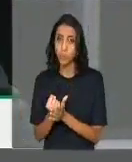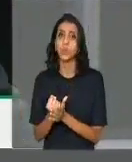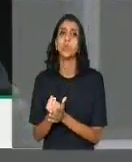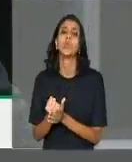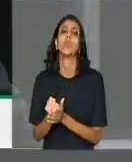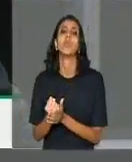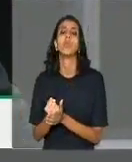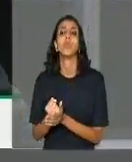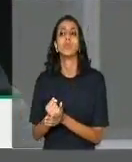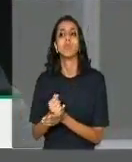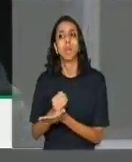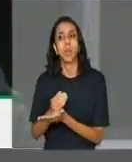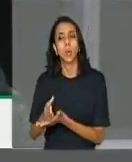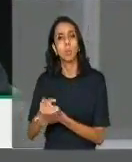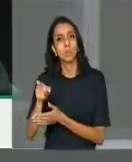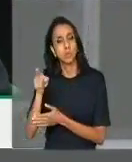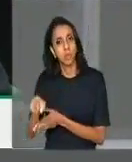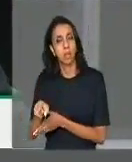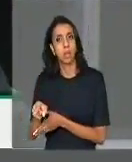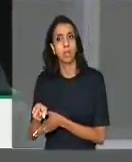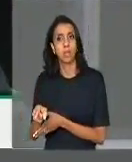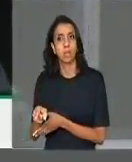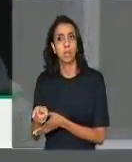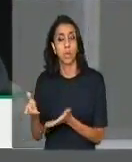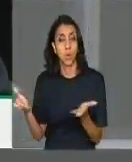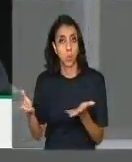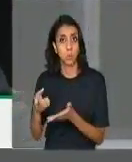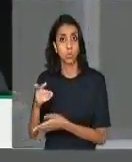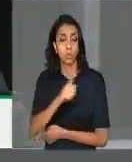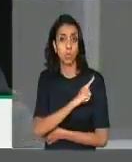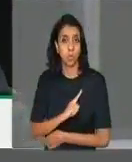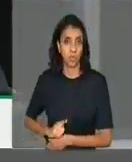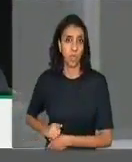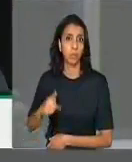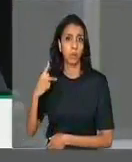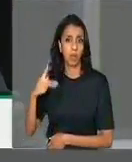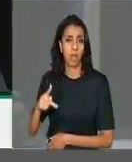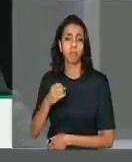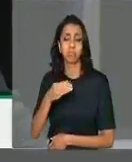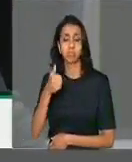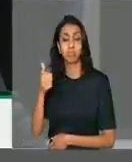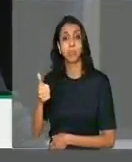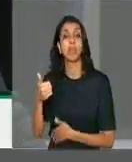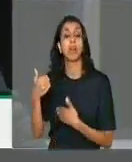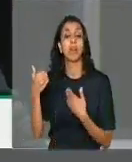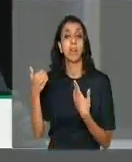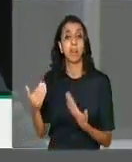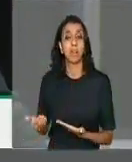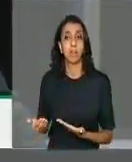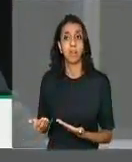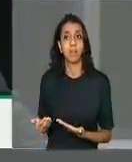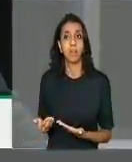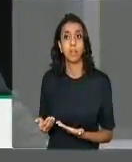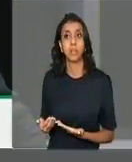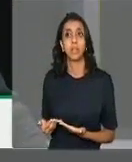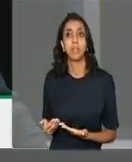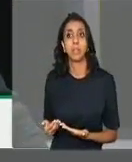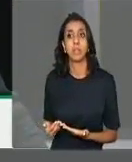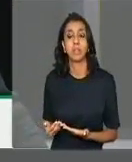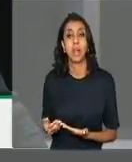passou a ser um partido e hoje, inclusive, governa aquele país, então houve um reconhecimento da